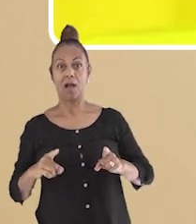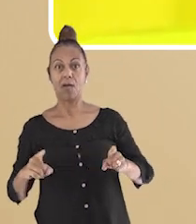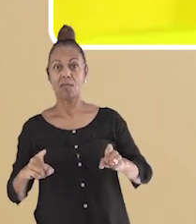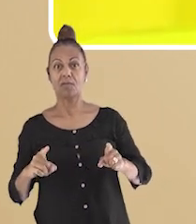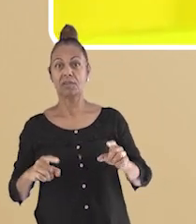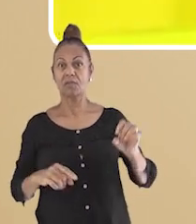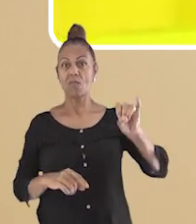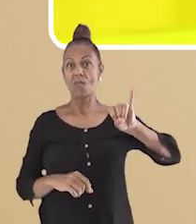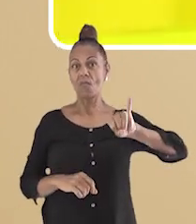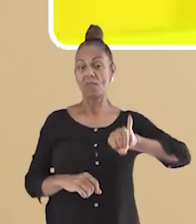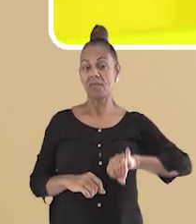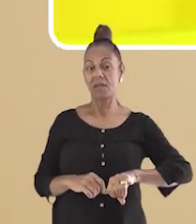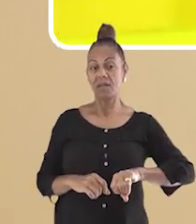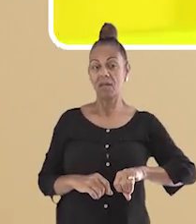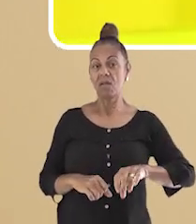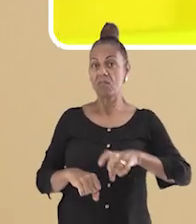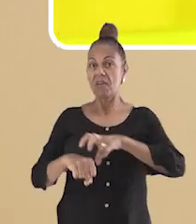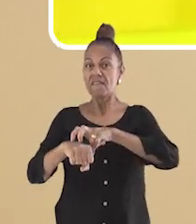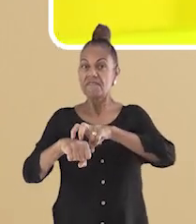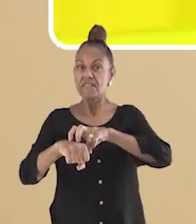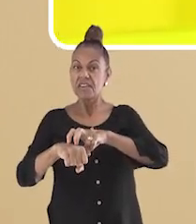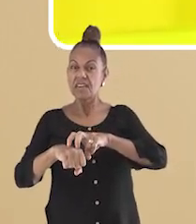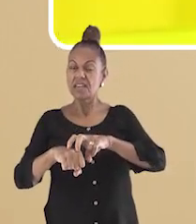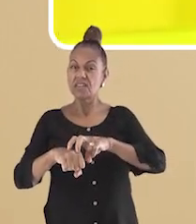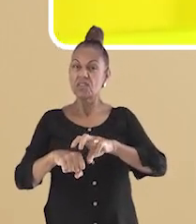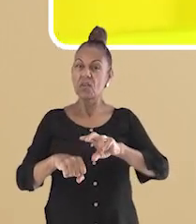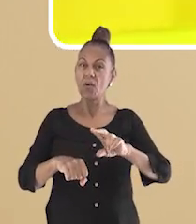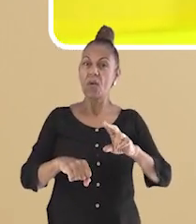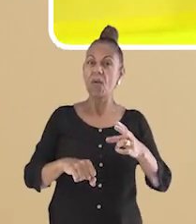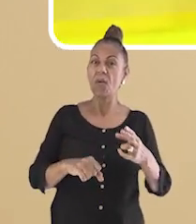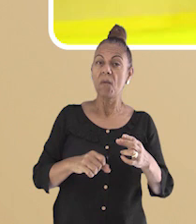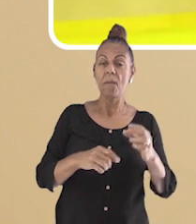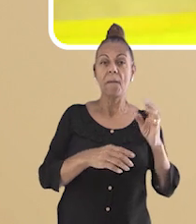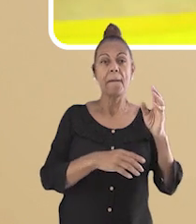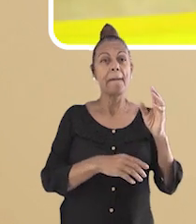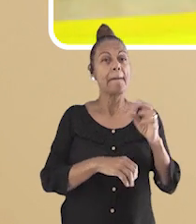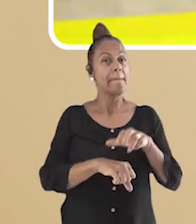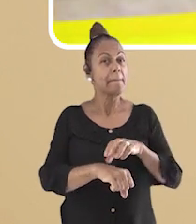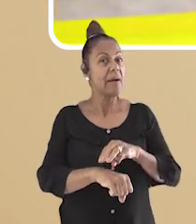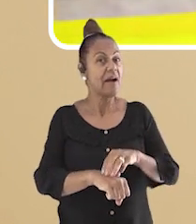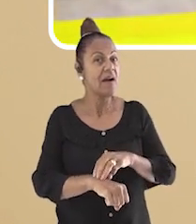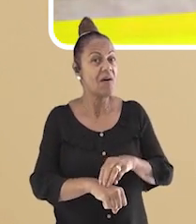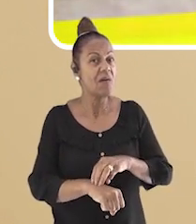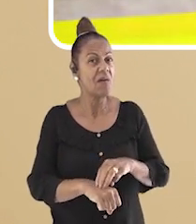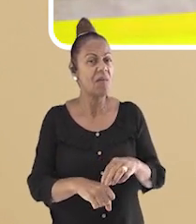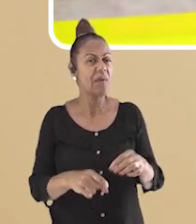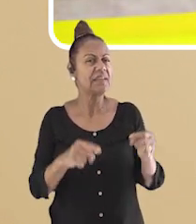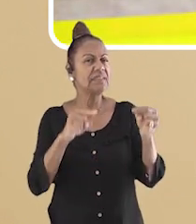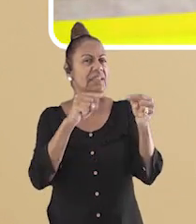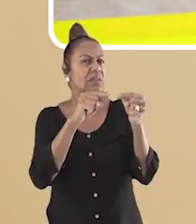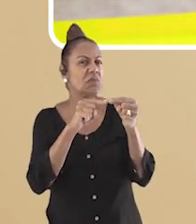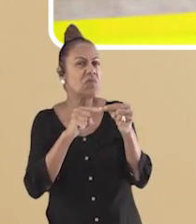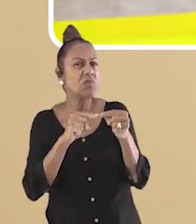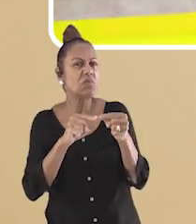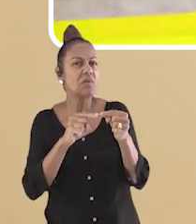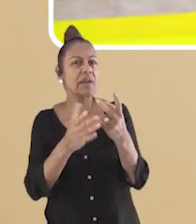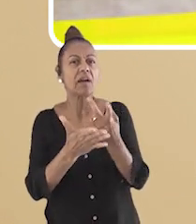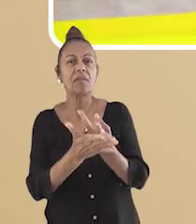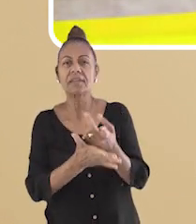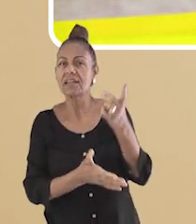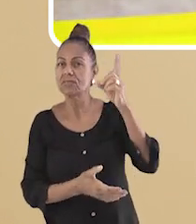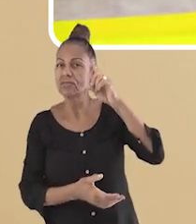Um é largo, outro é magrelo. Um é verde, outro é marrom. Eles têm algo em